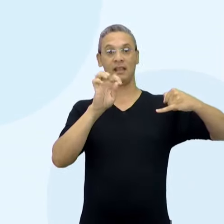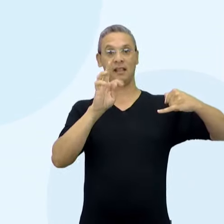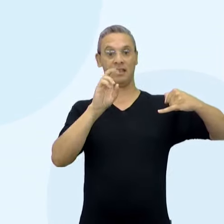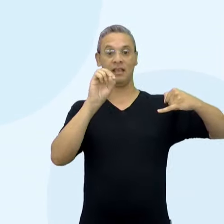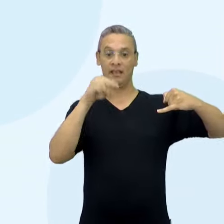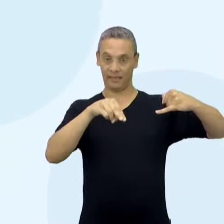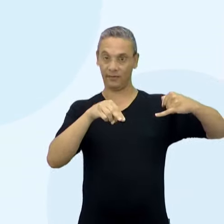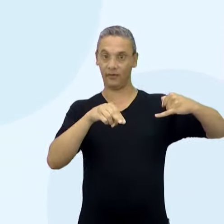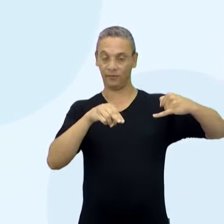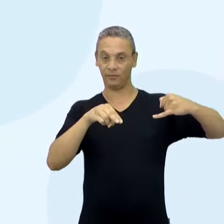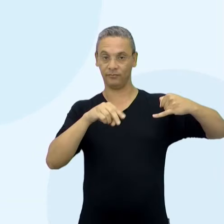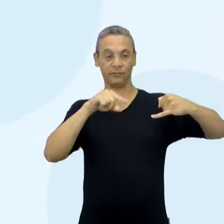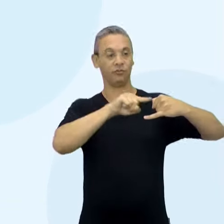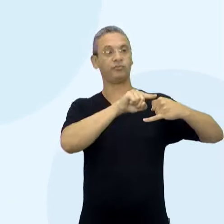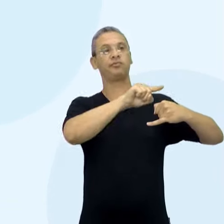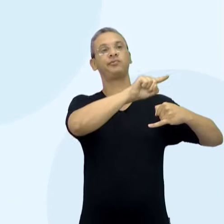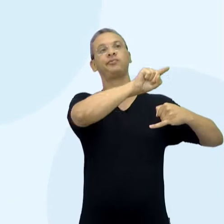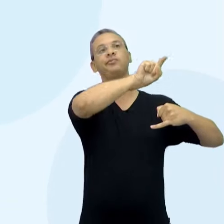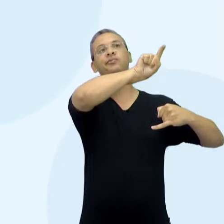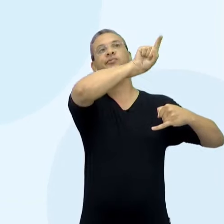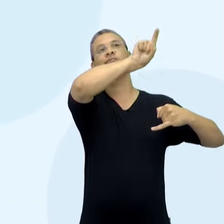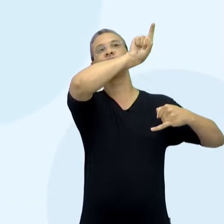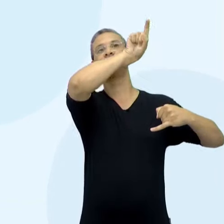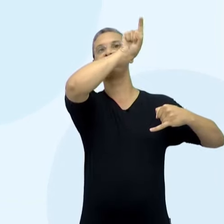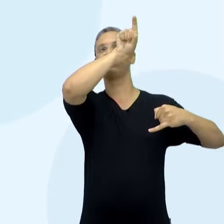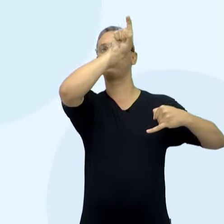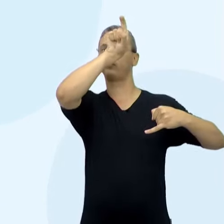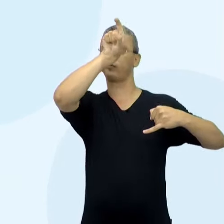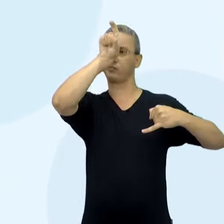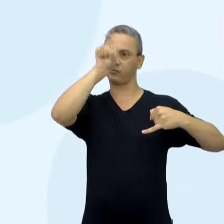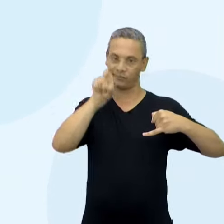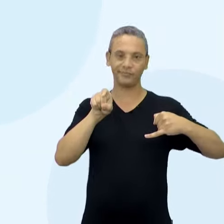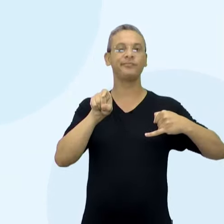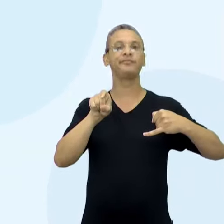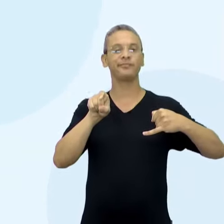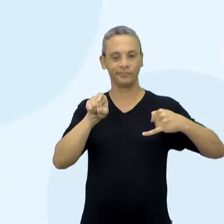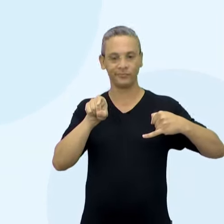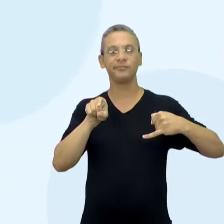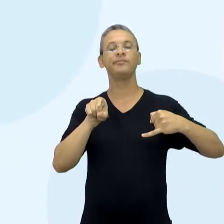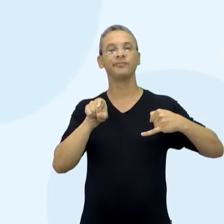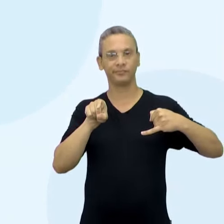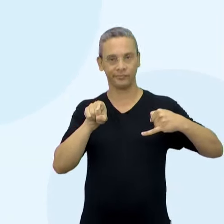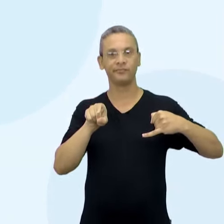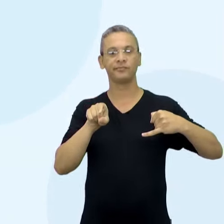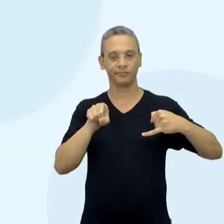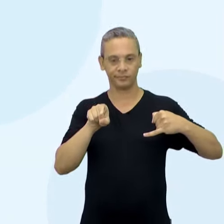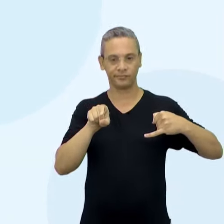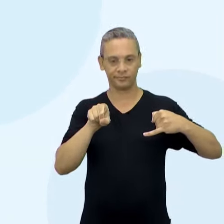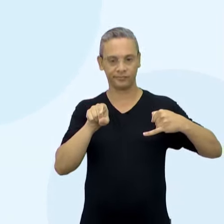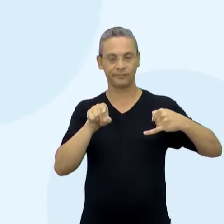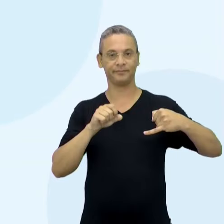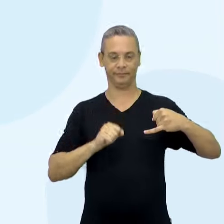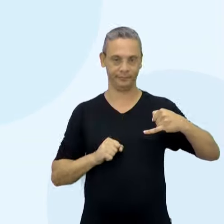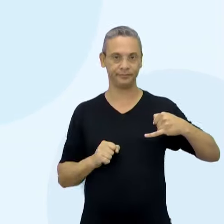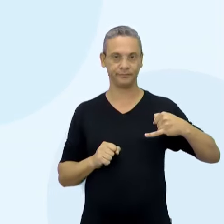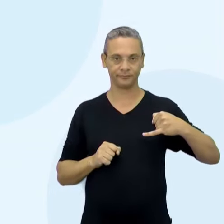eles devem rumar, né, eles devem ir, eles devem atravessar aqui o